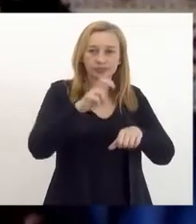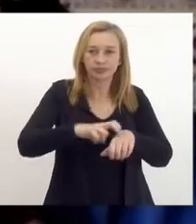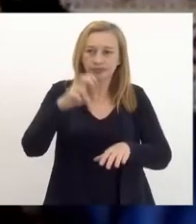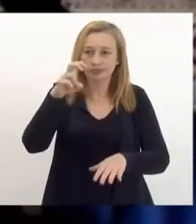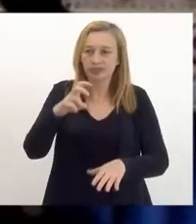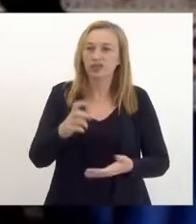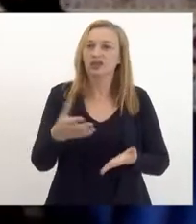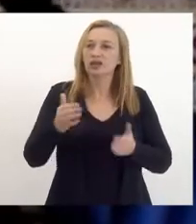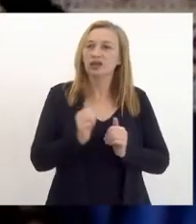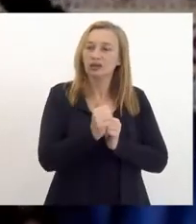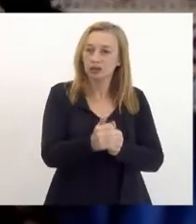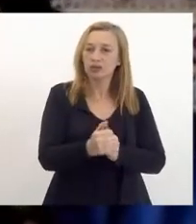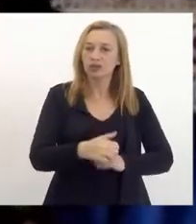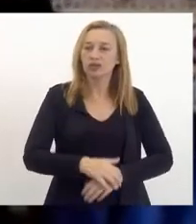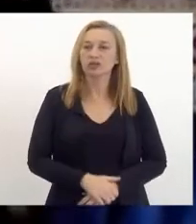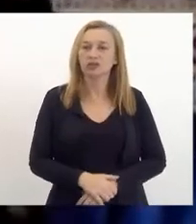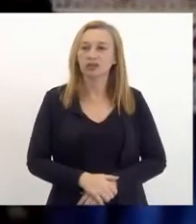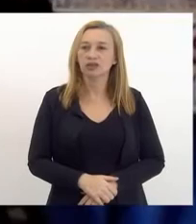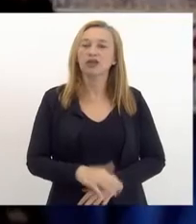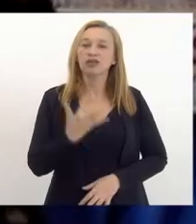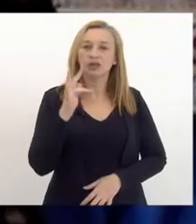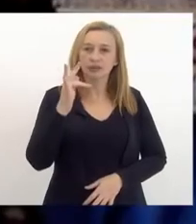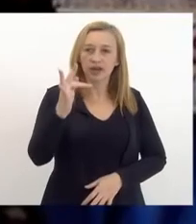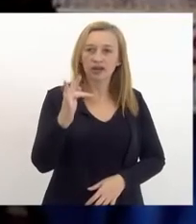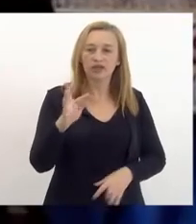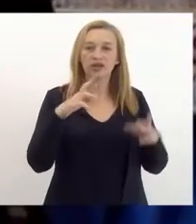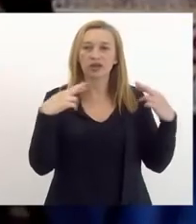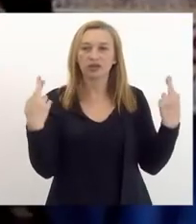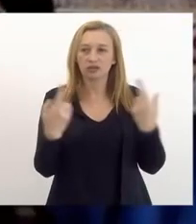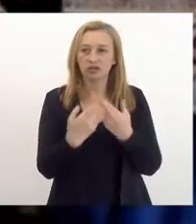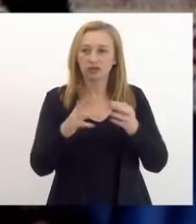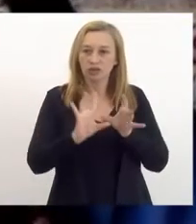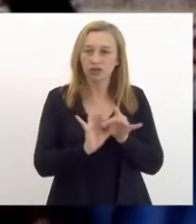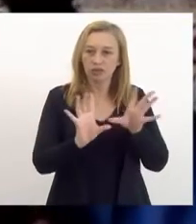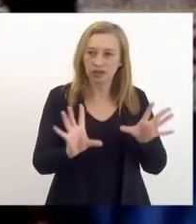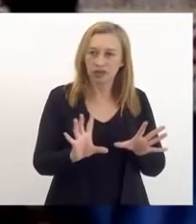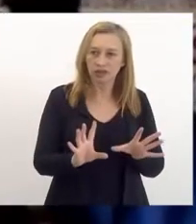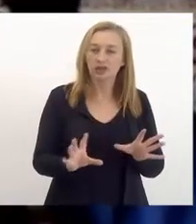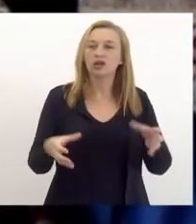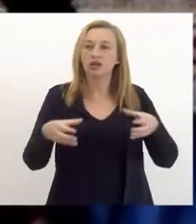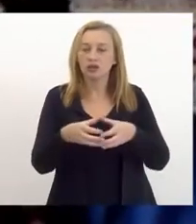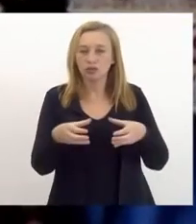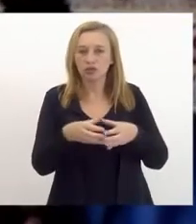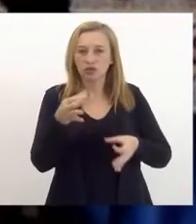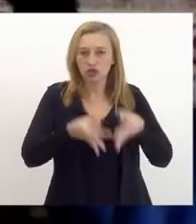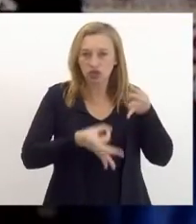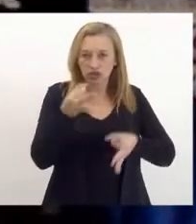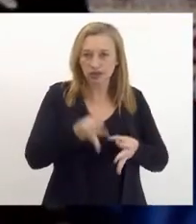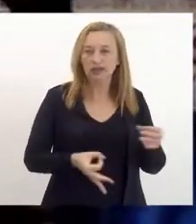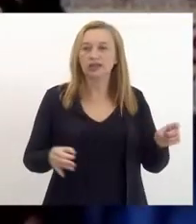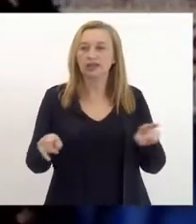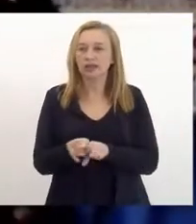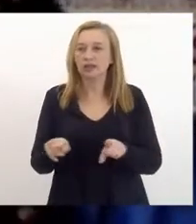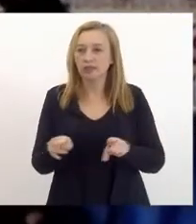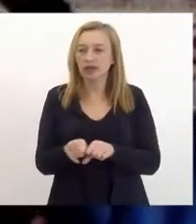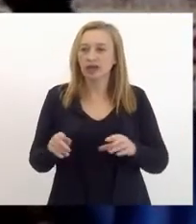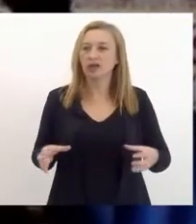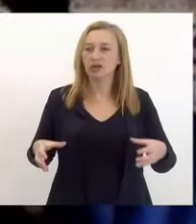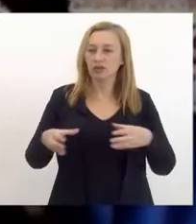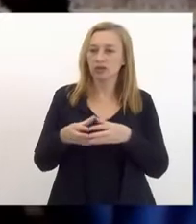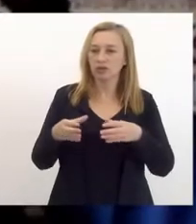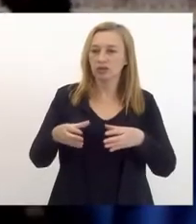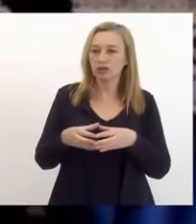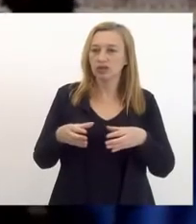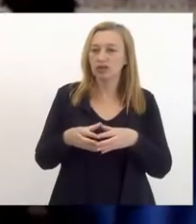nos acompanham nessa breve reunião de deliberação da Comissão de Constituição e Justiça em